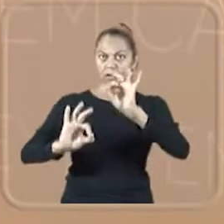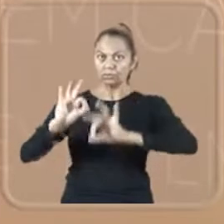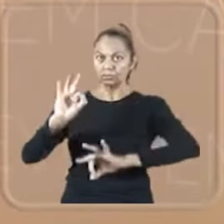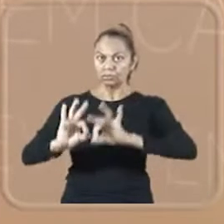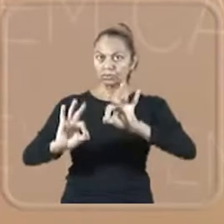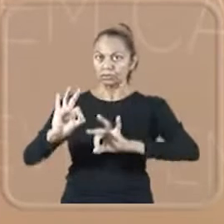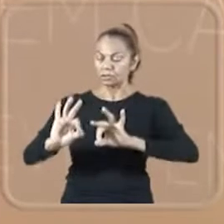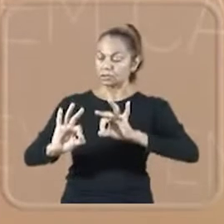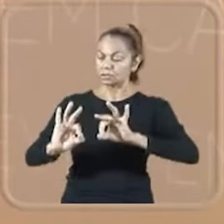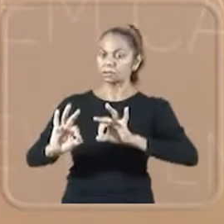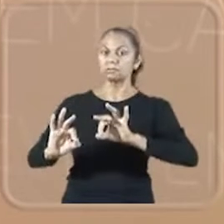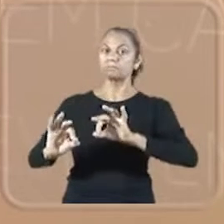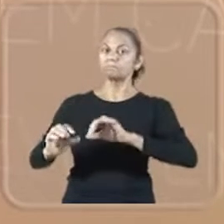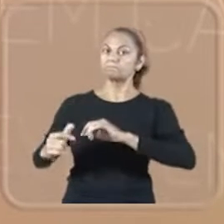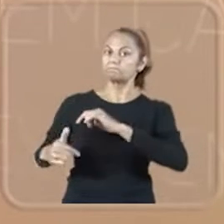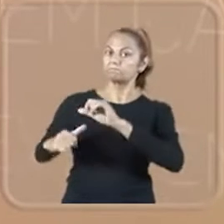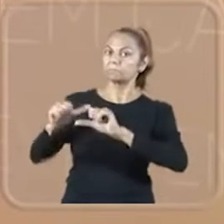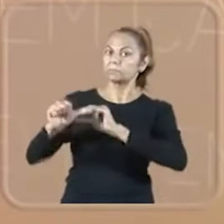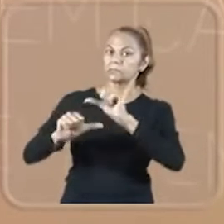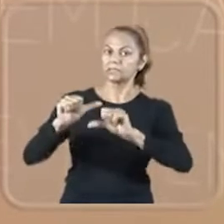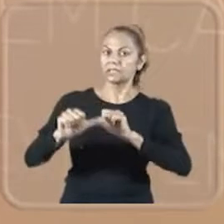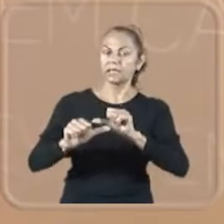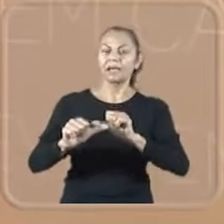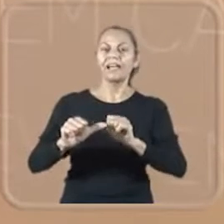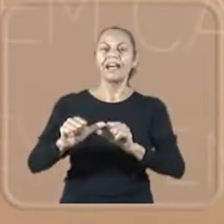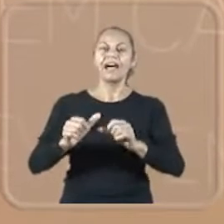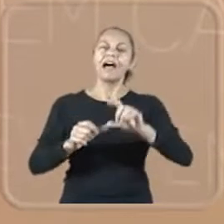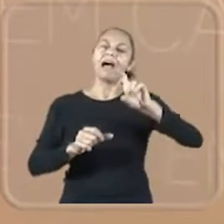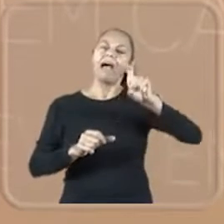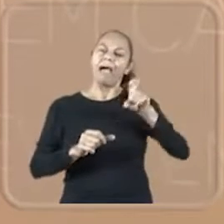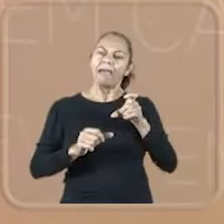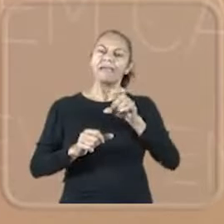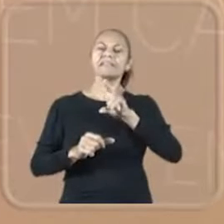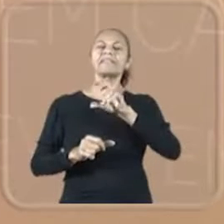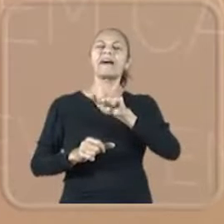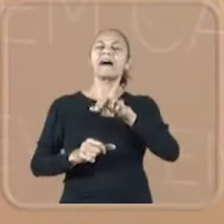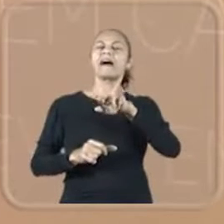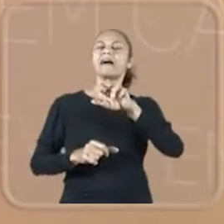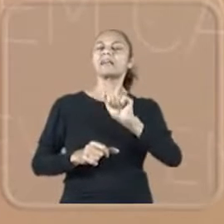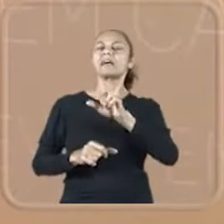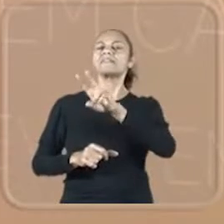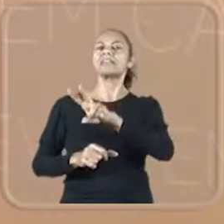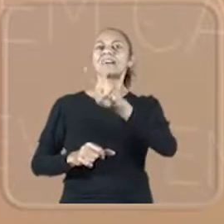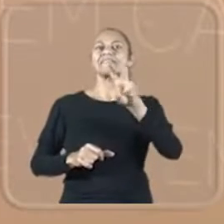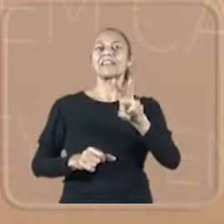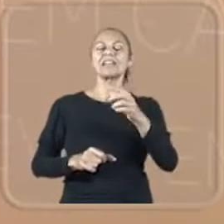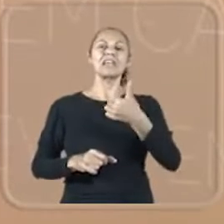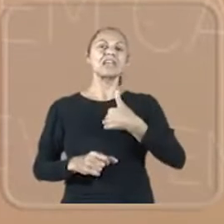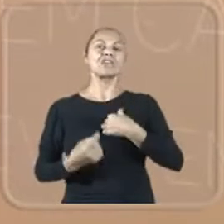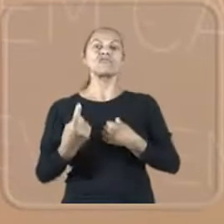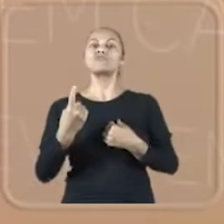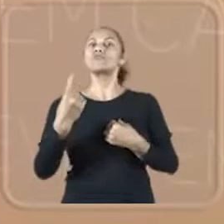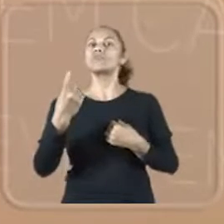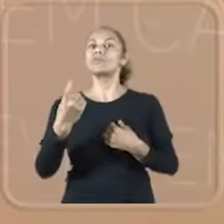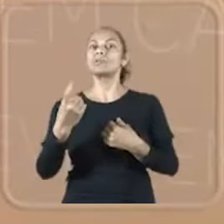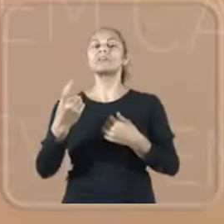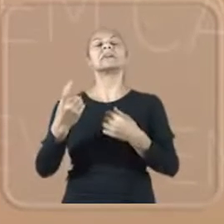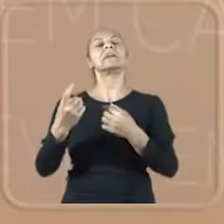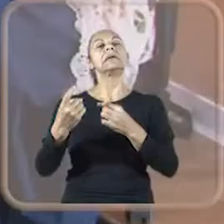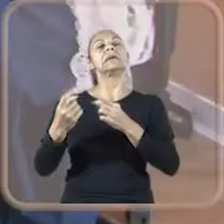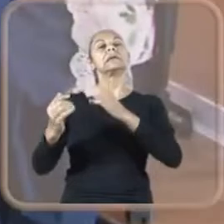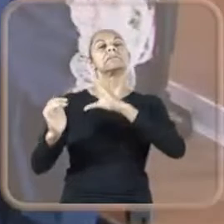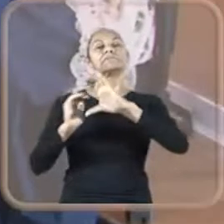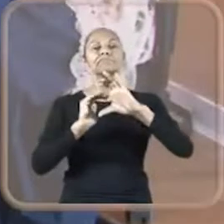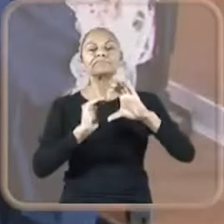restaurativa. Vila Velha, através da minha vara, eu era facilitadora, era a única juíza facilitadora no estado, nós iniciamos esse